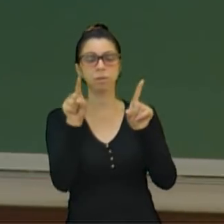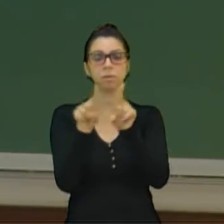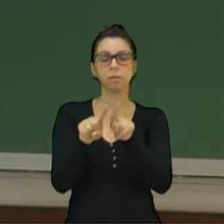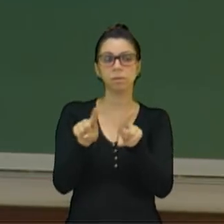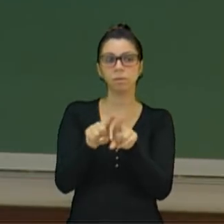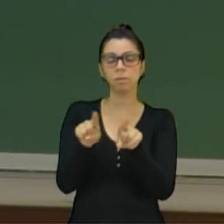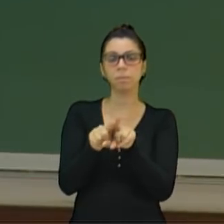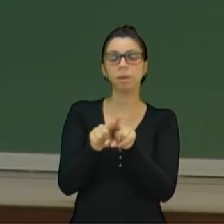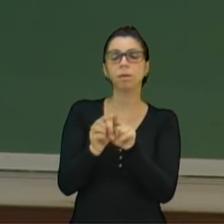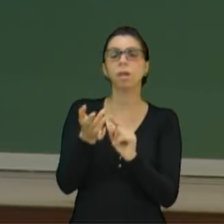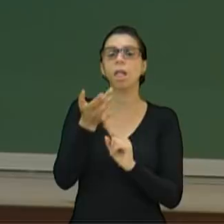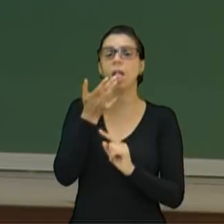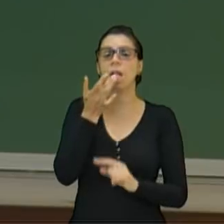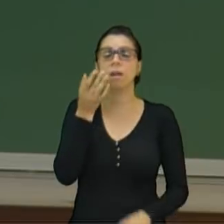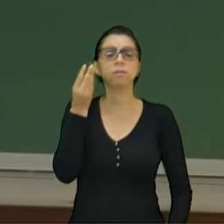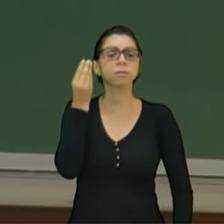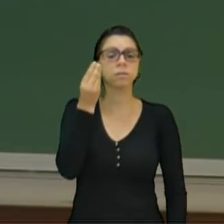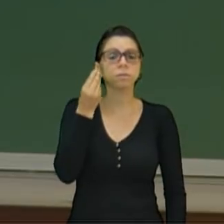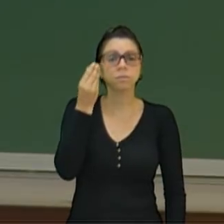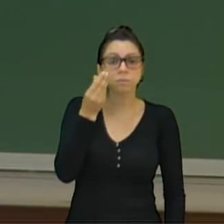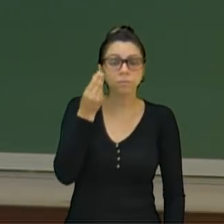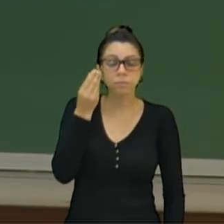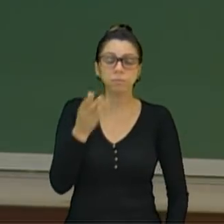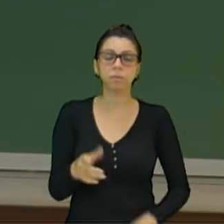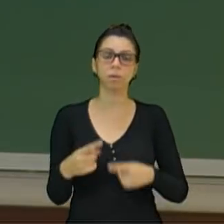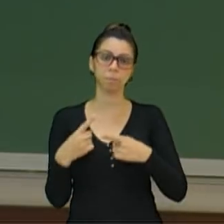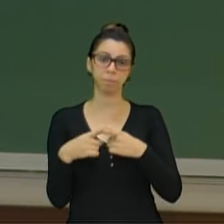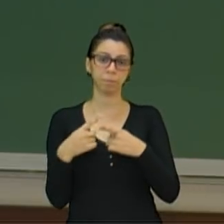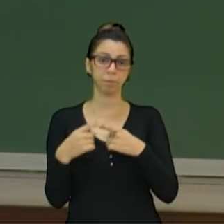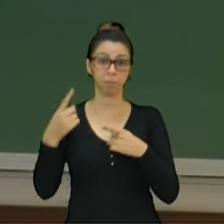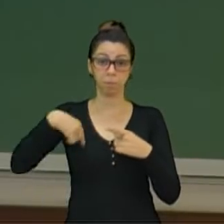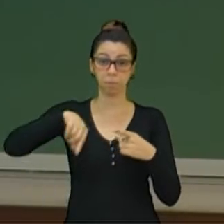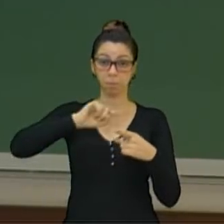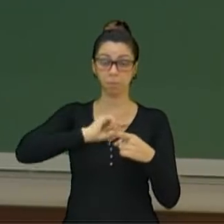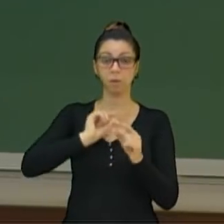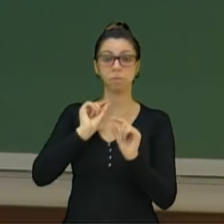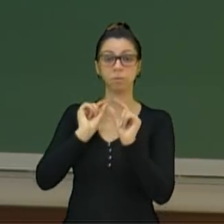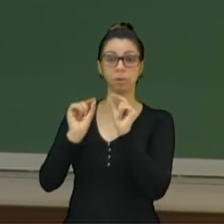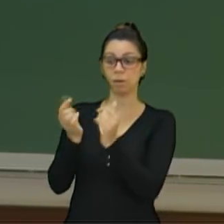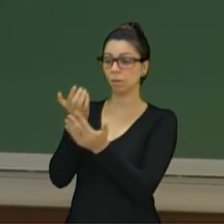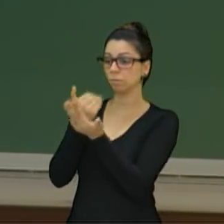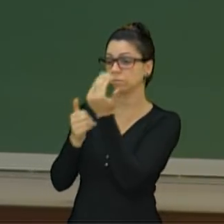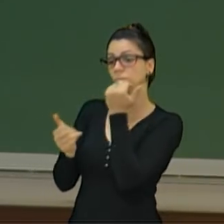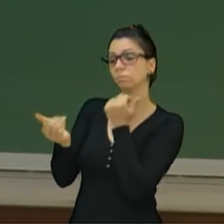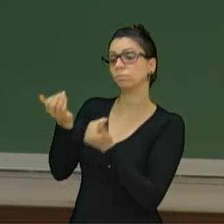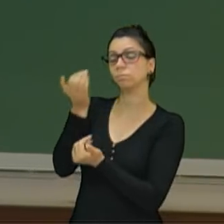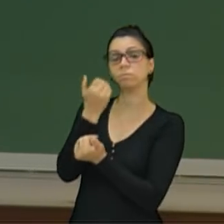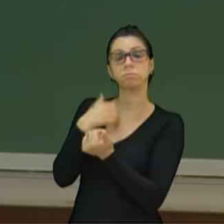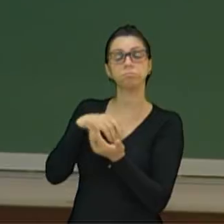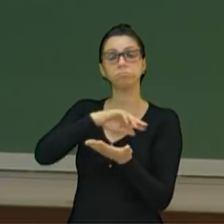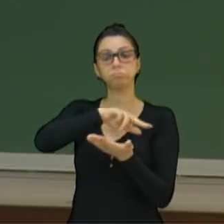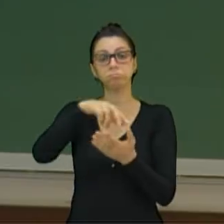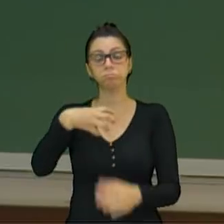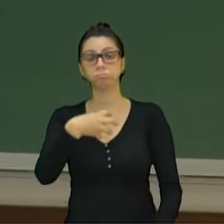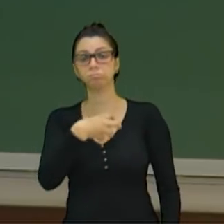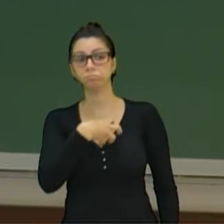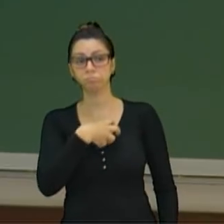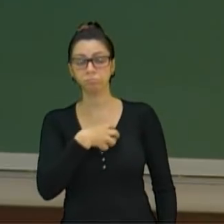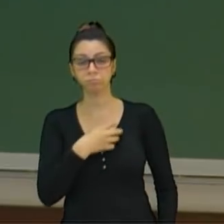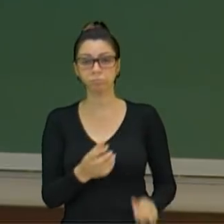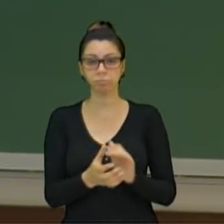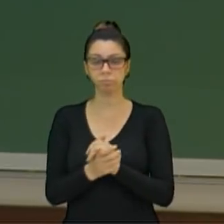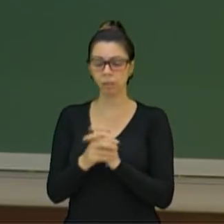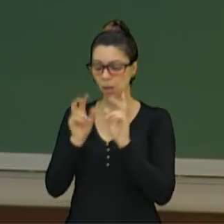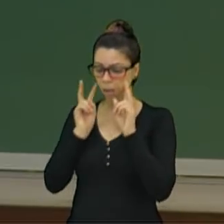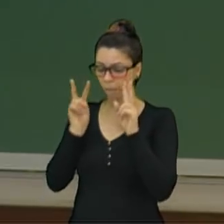também o gosto. Porque quando nós nos alimentamos, a gente trabalha com vários sentidos. Eu